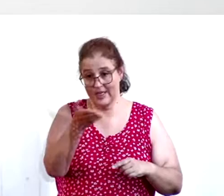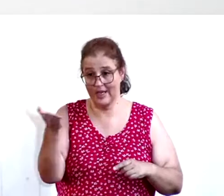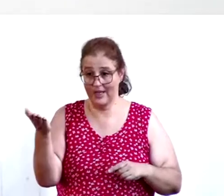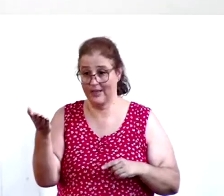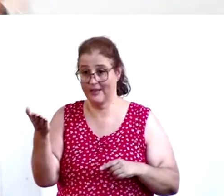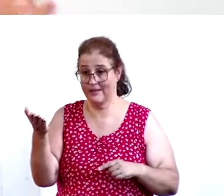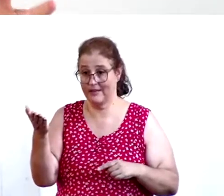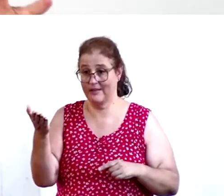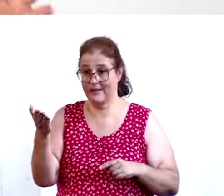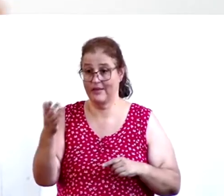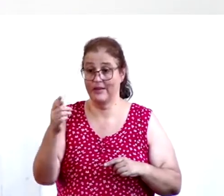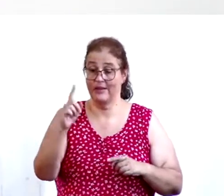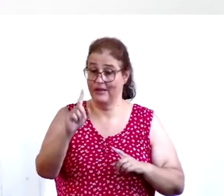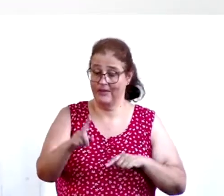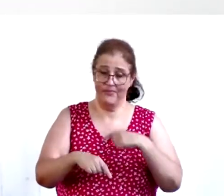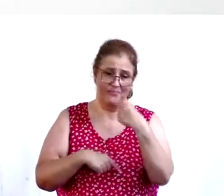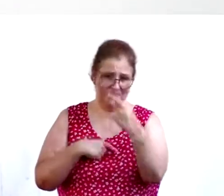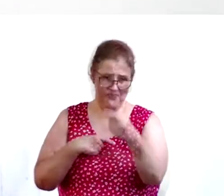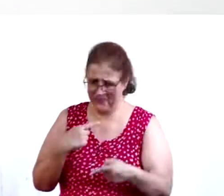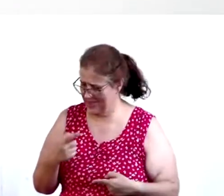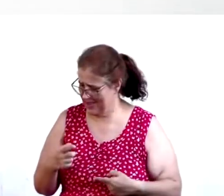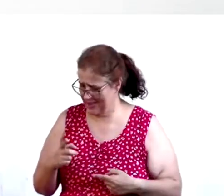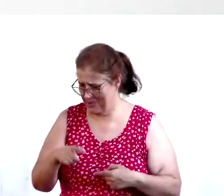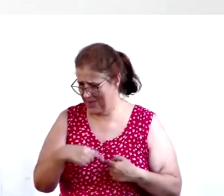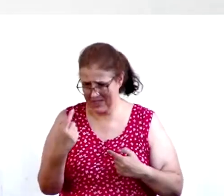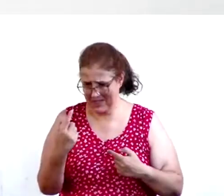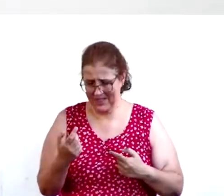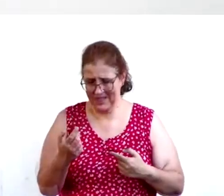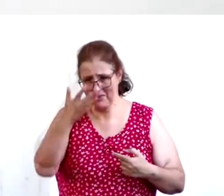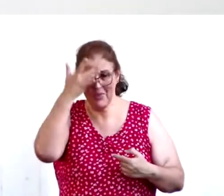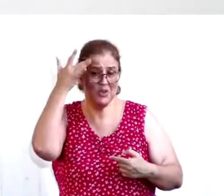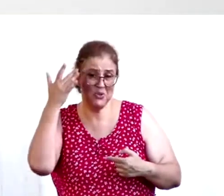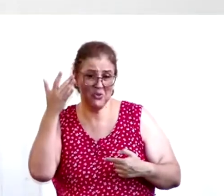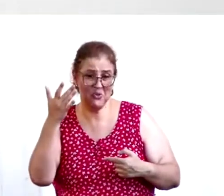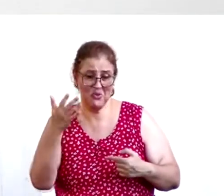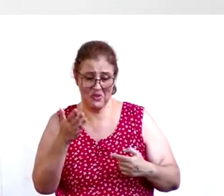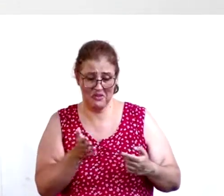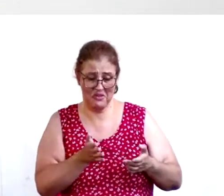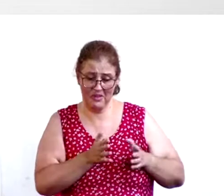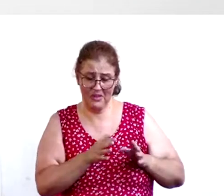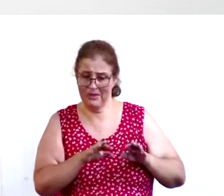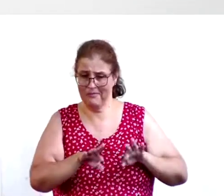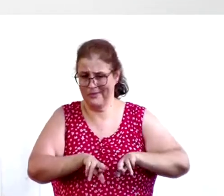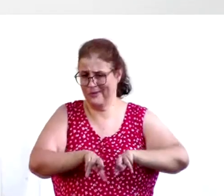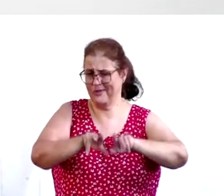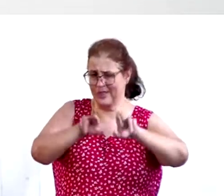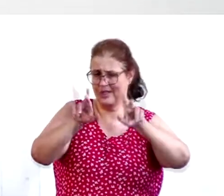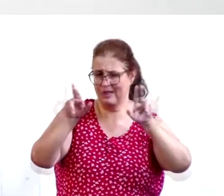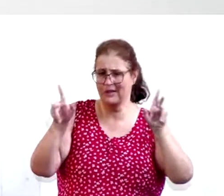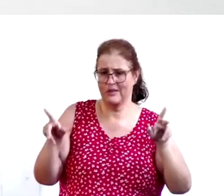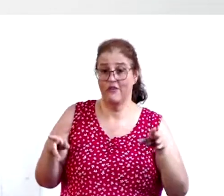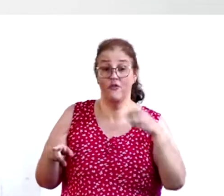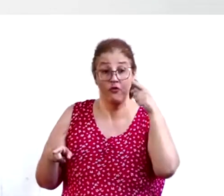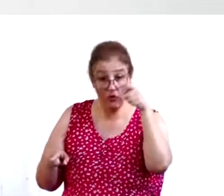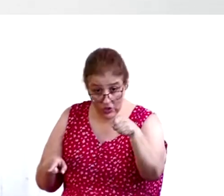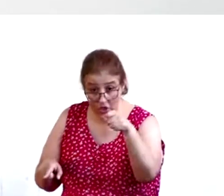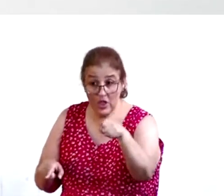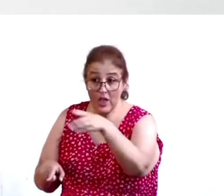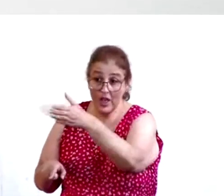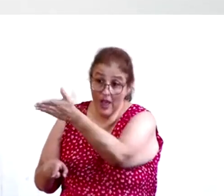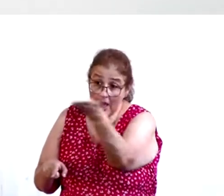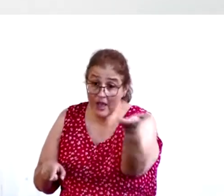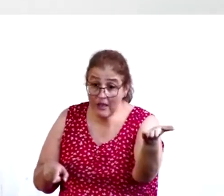a despeito de gente muito estranha na fé, vós, porém, sois